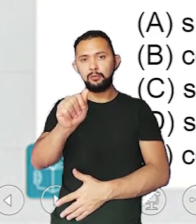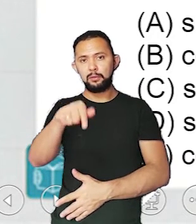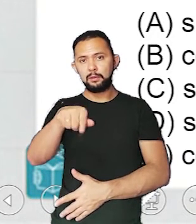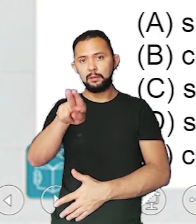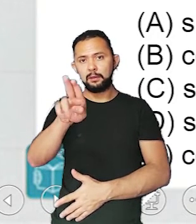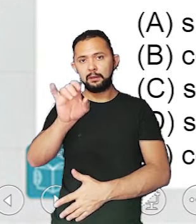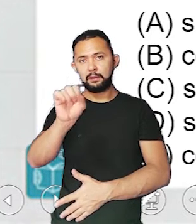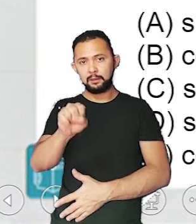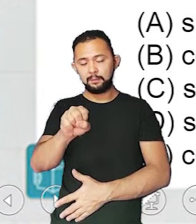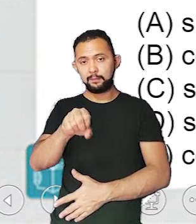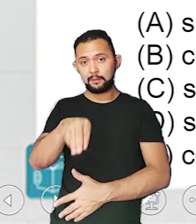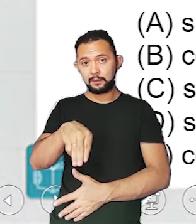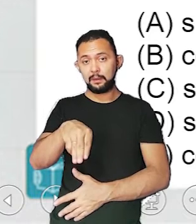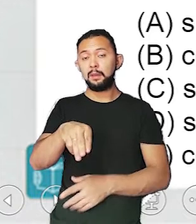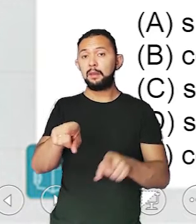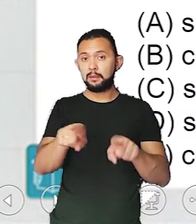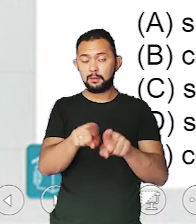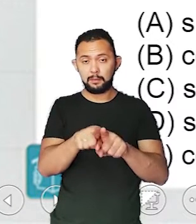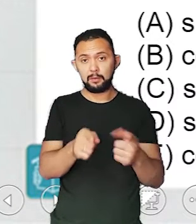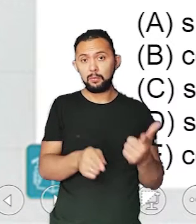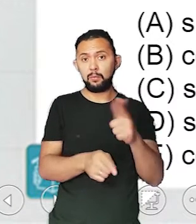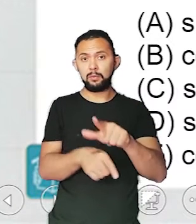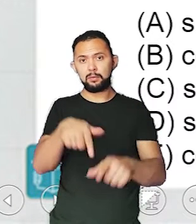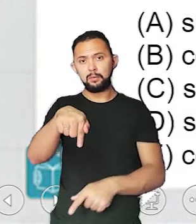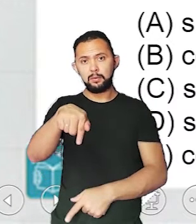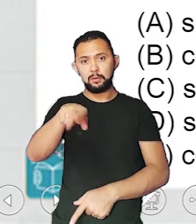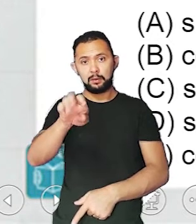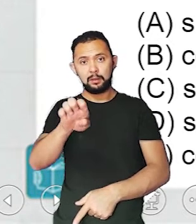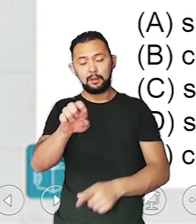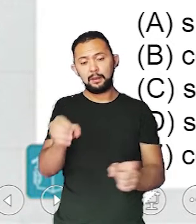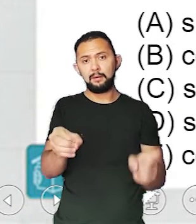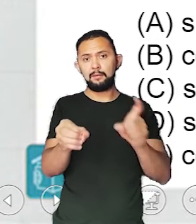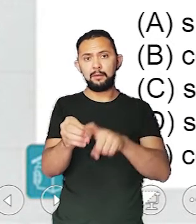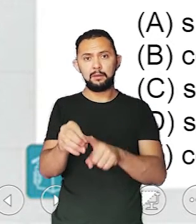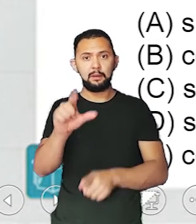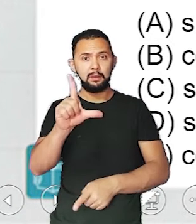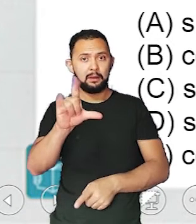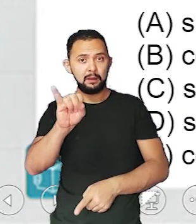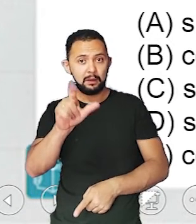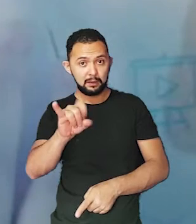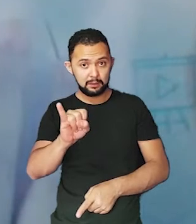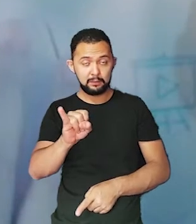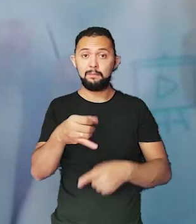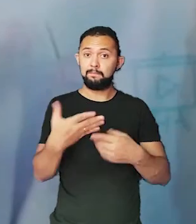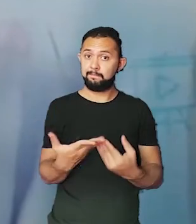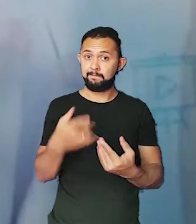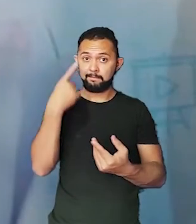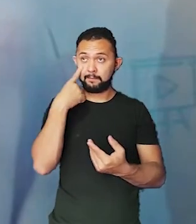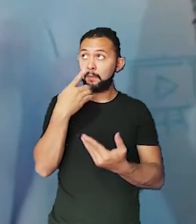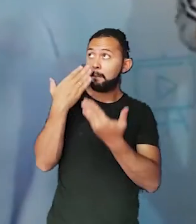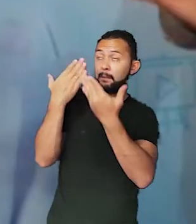aqui vai retomar a própria Lili, certo? Que não estava amando ninguém, né? Não amava ninguém. Lili estava,